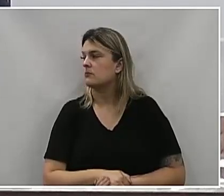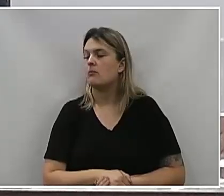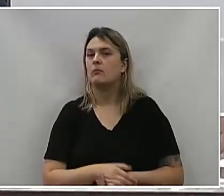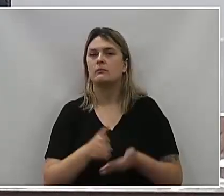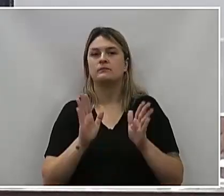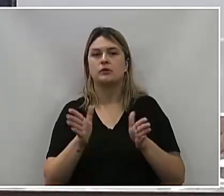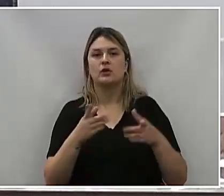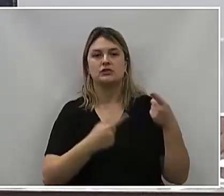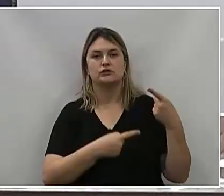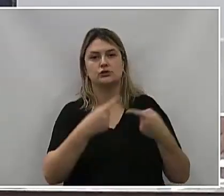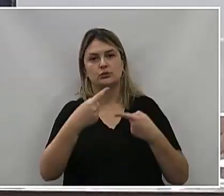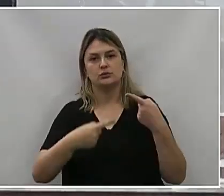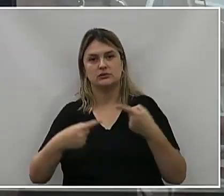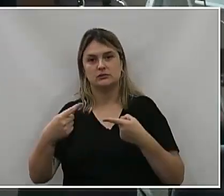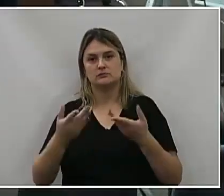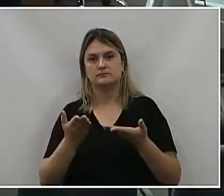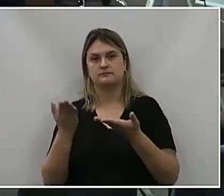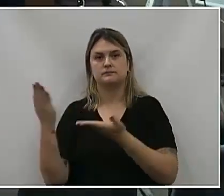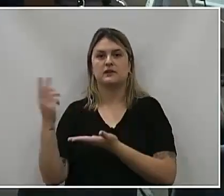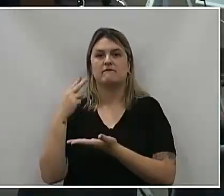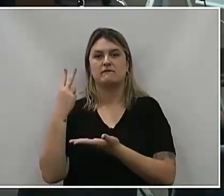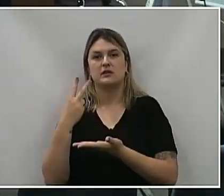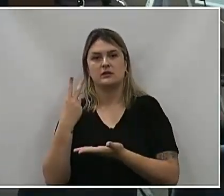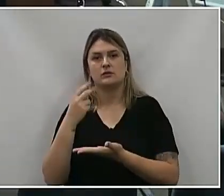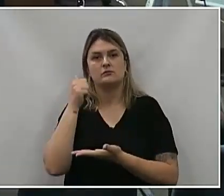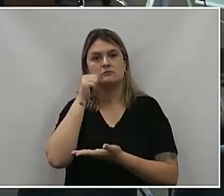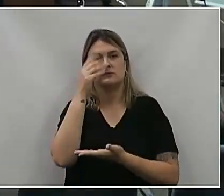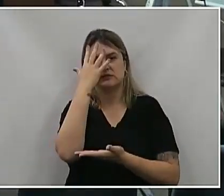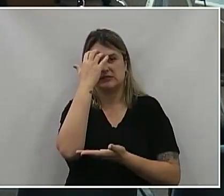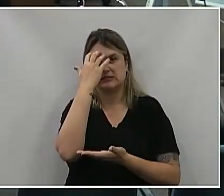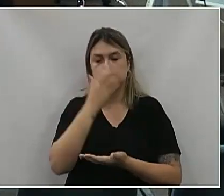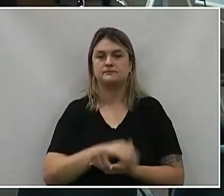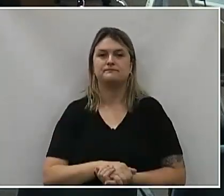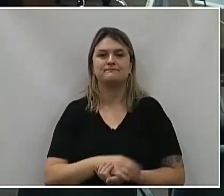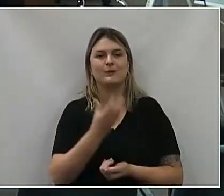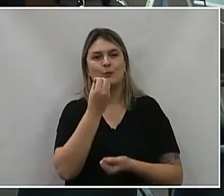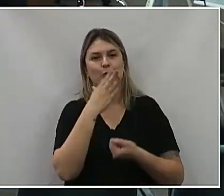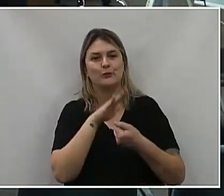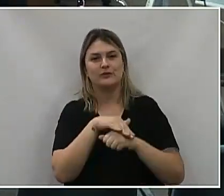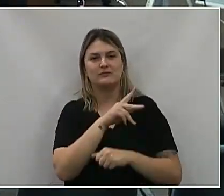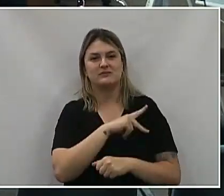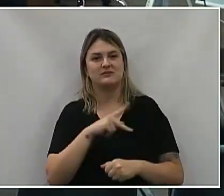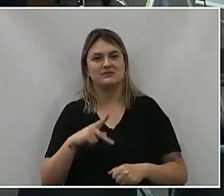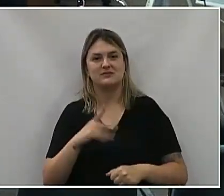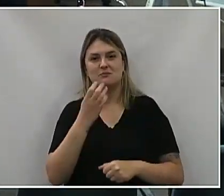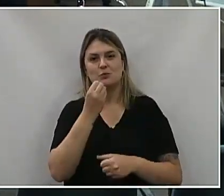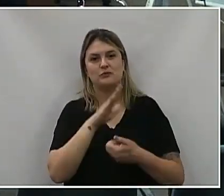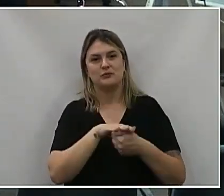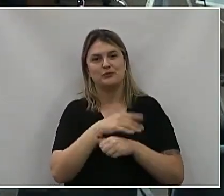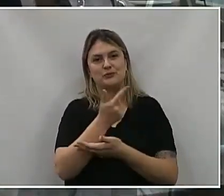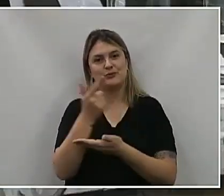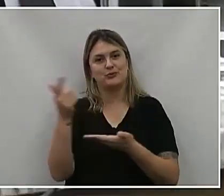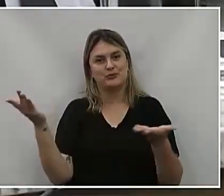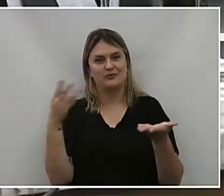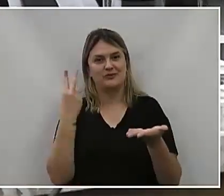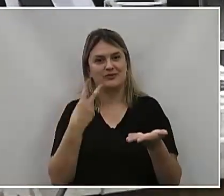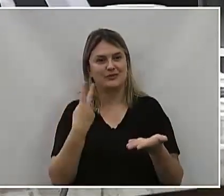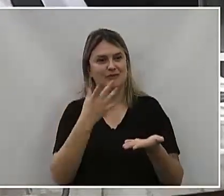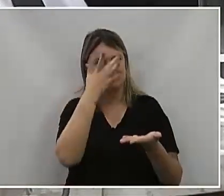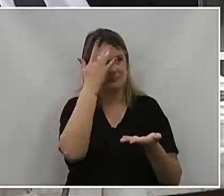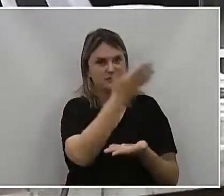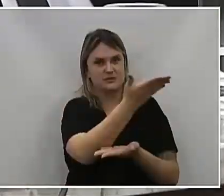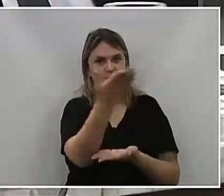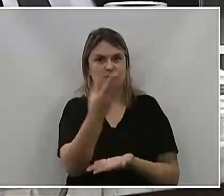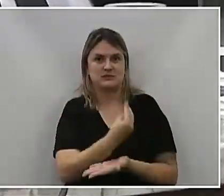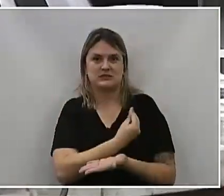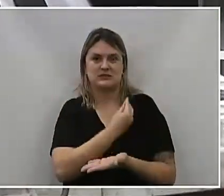Em discussão, com a palavra a vereadora Thaís Biber. Boa noite, senhor presidente. Boa noite aos nobres colegas, a todas e a todos